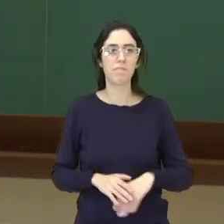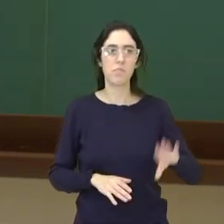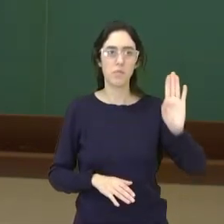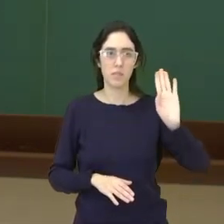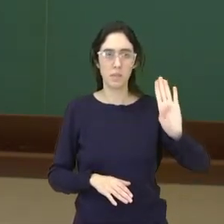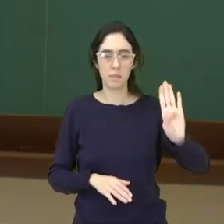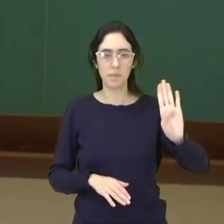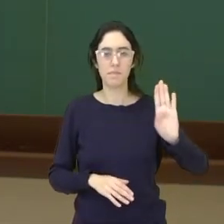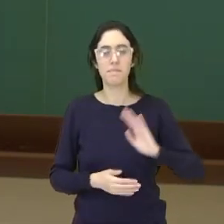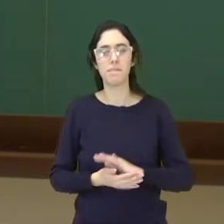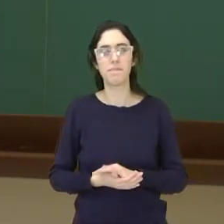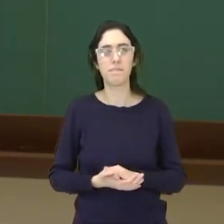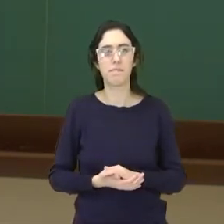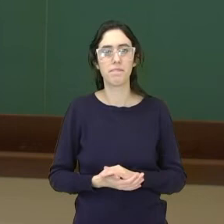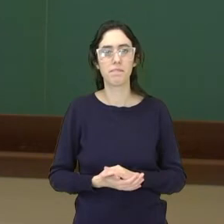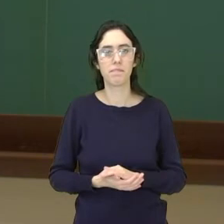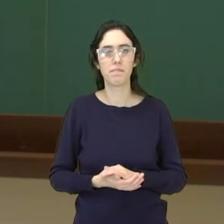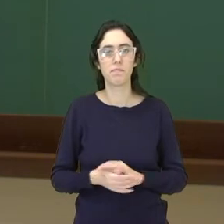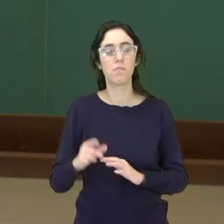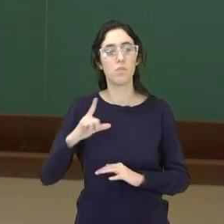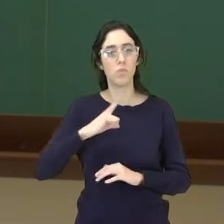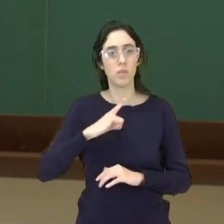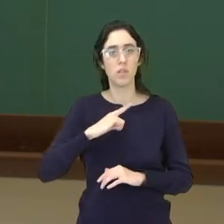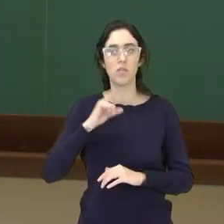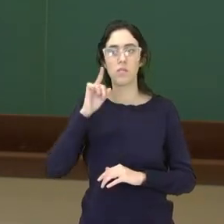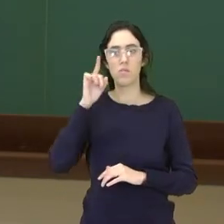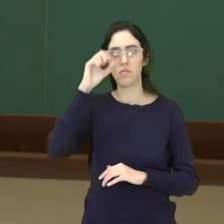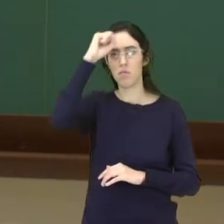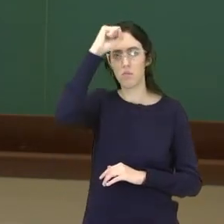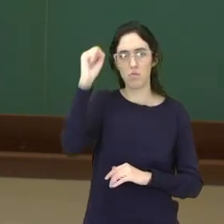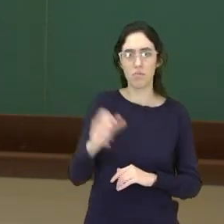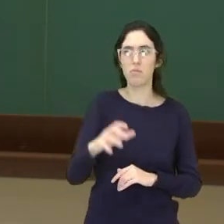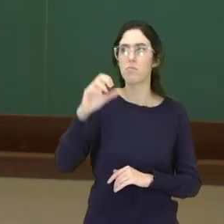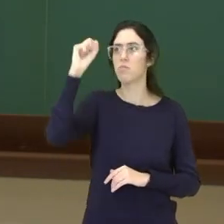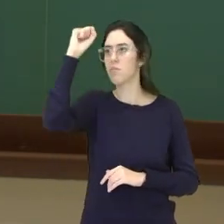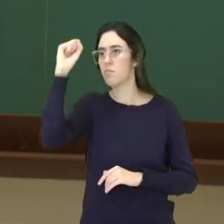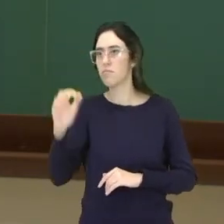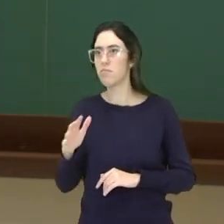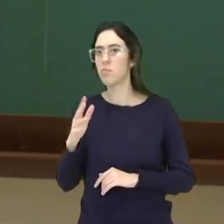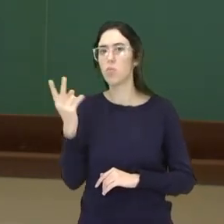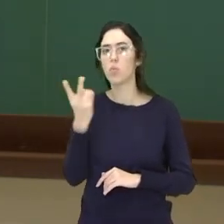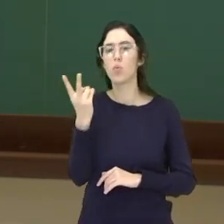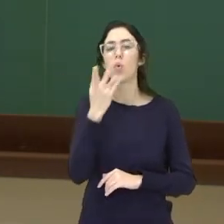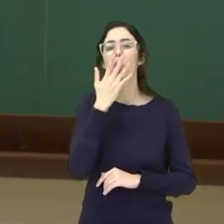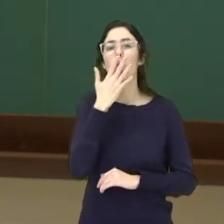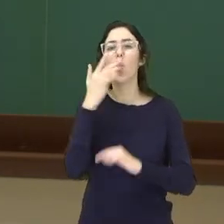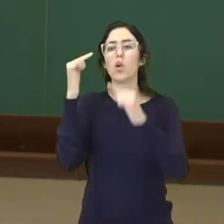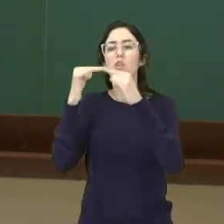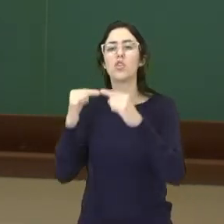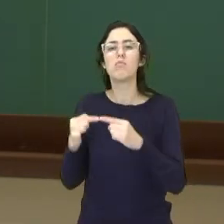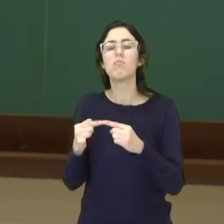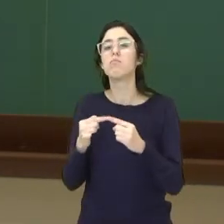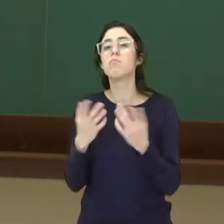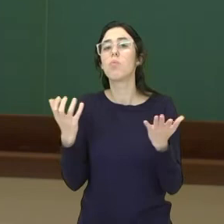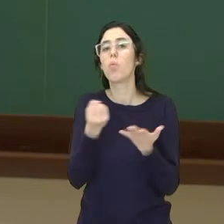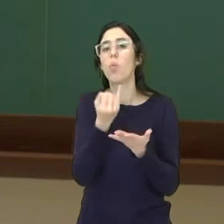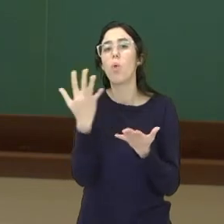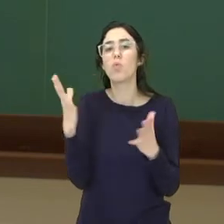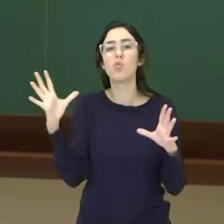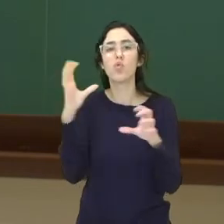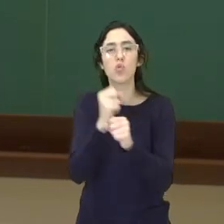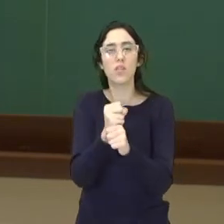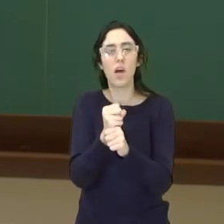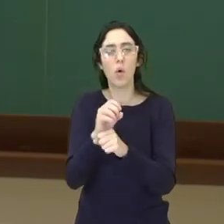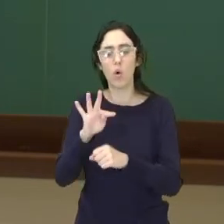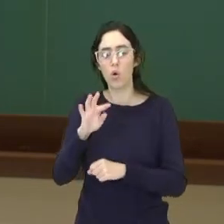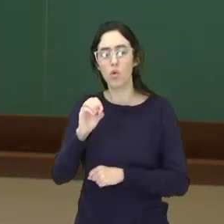B. Quantas são as composições de vestuário possíveis neste sorteio? Quantas